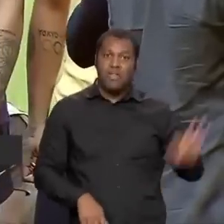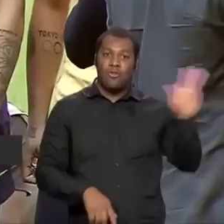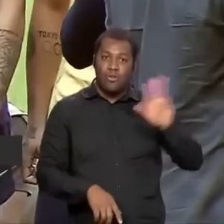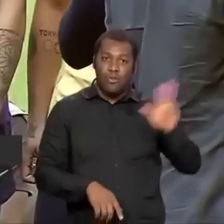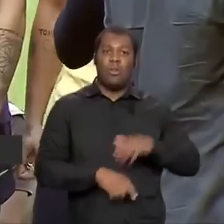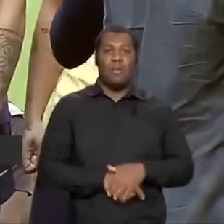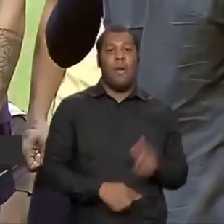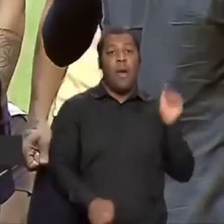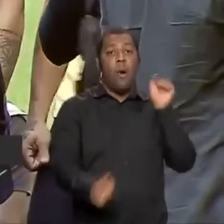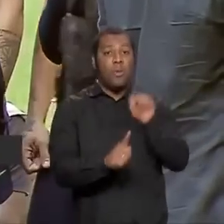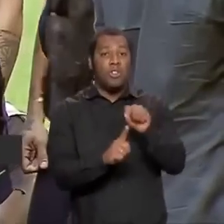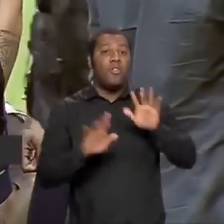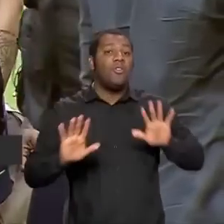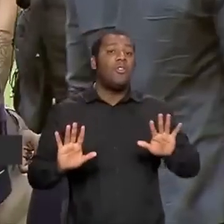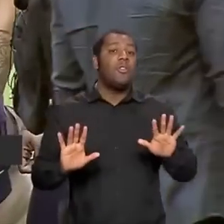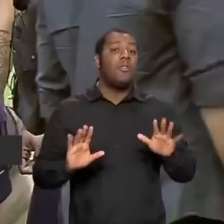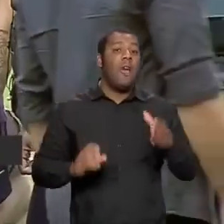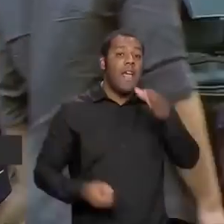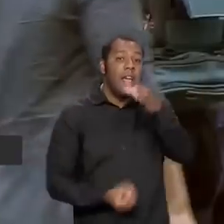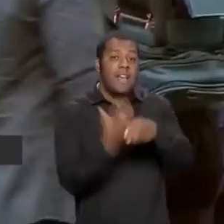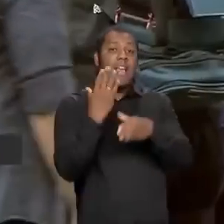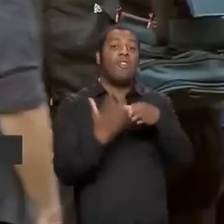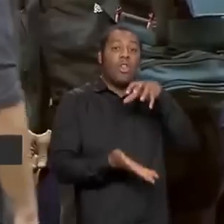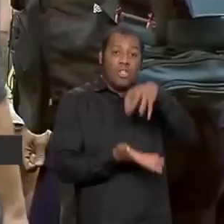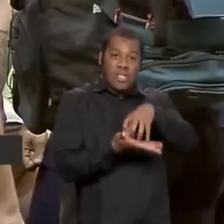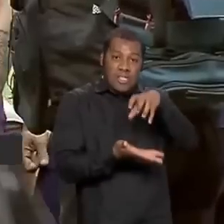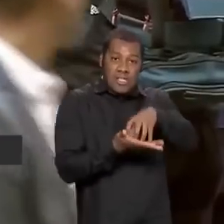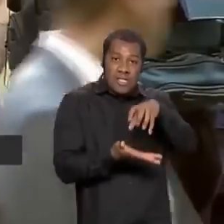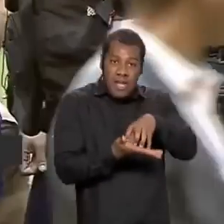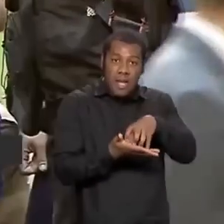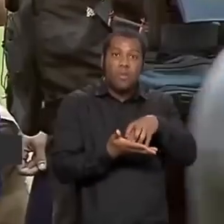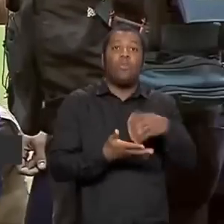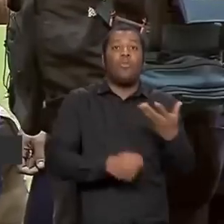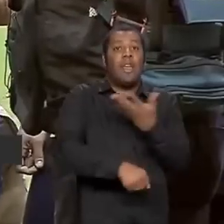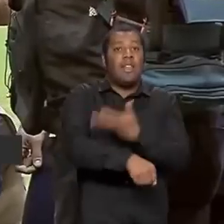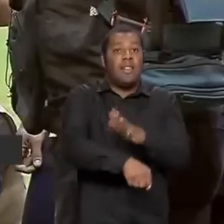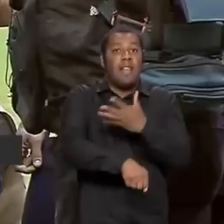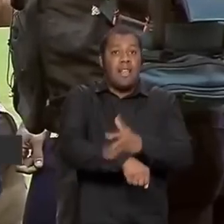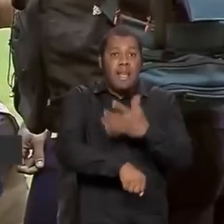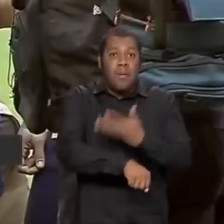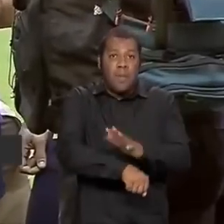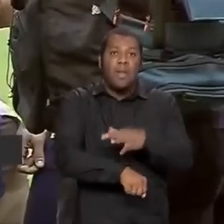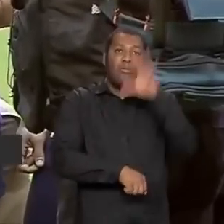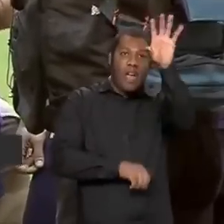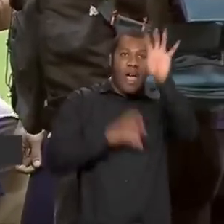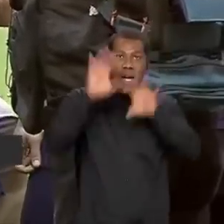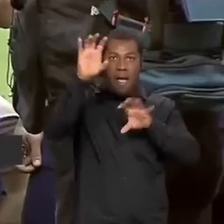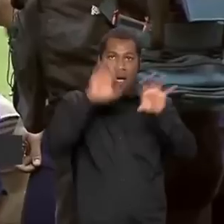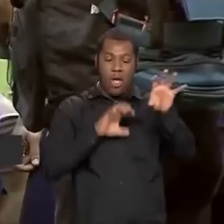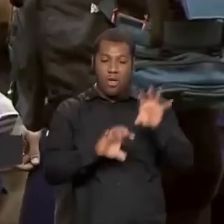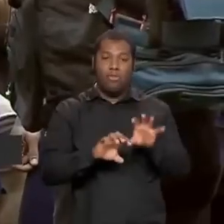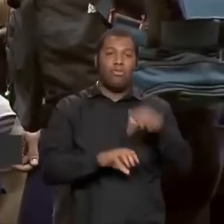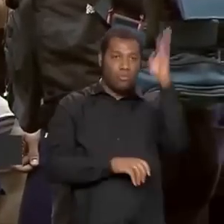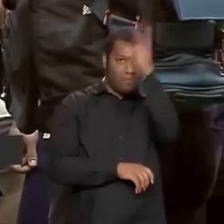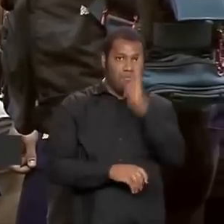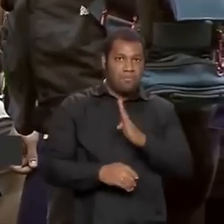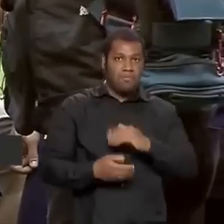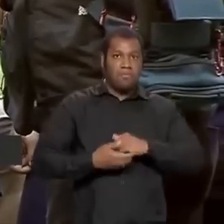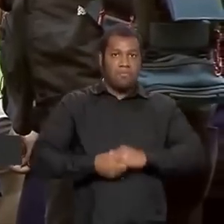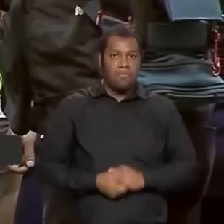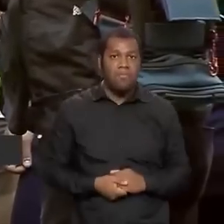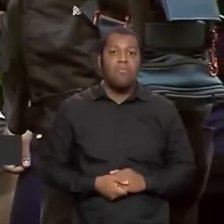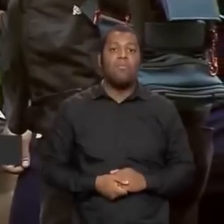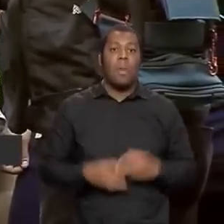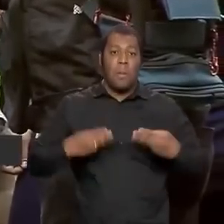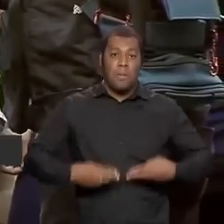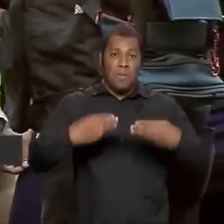criar centros de formação e treinamento nas 5 regiões do território brasileiro. O